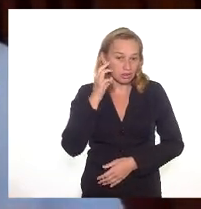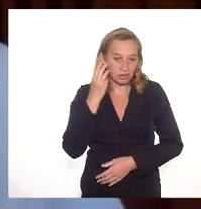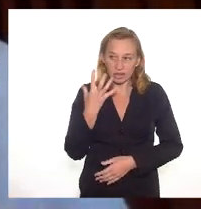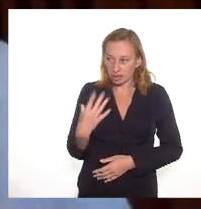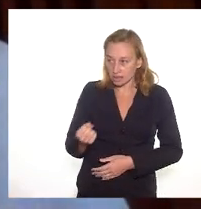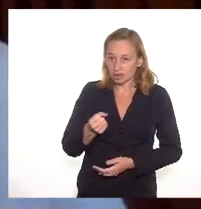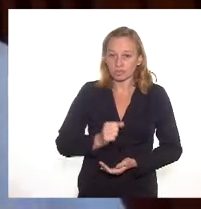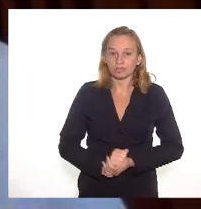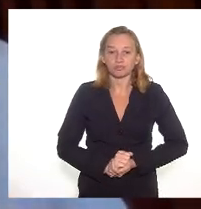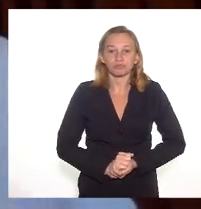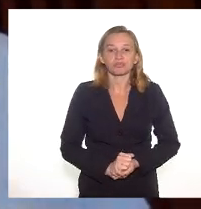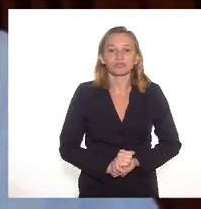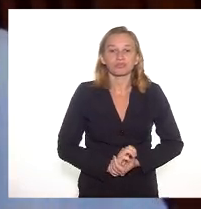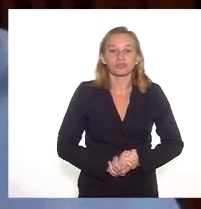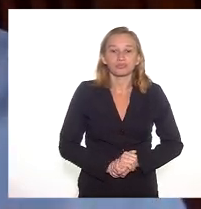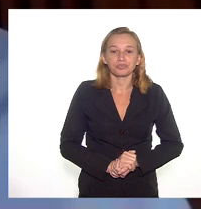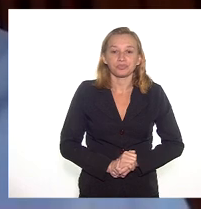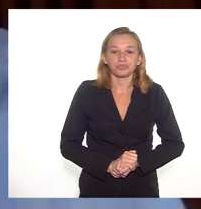concedido.